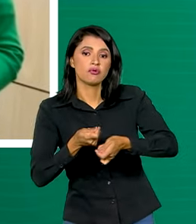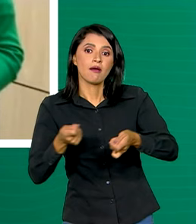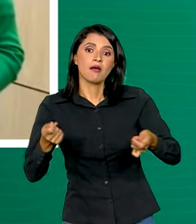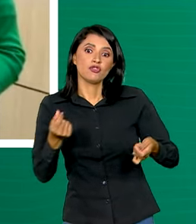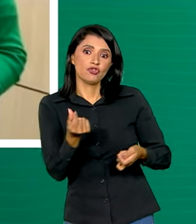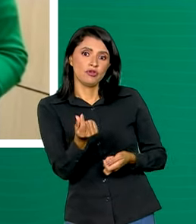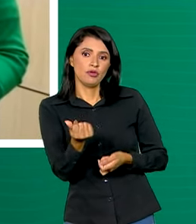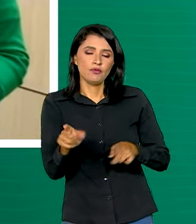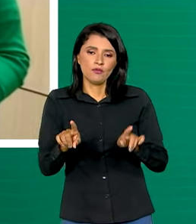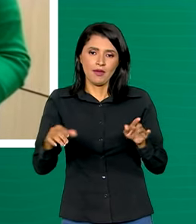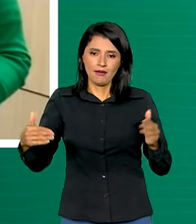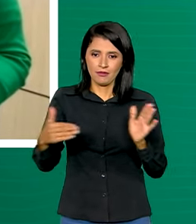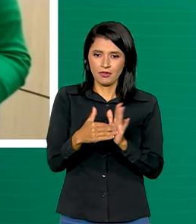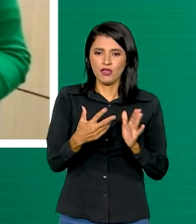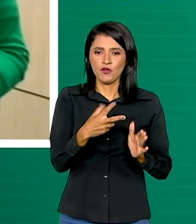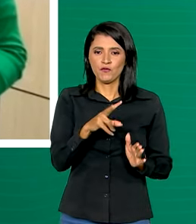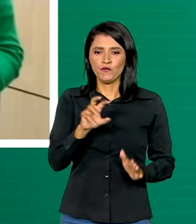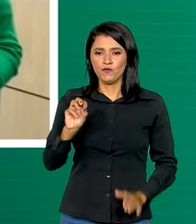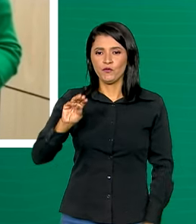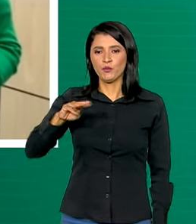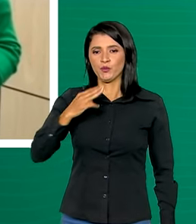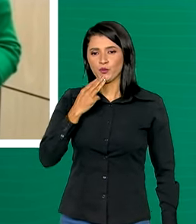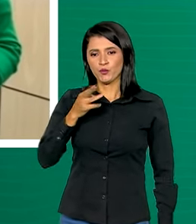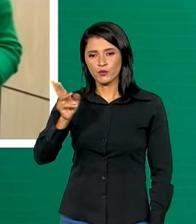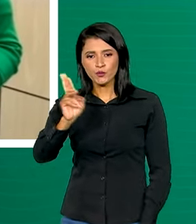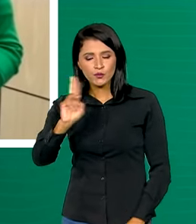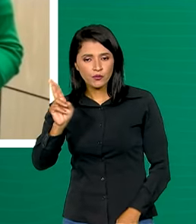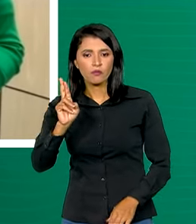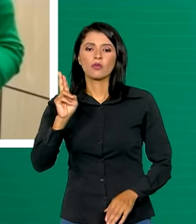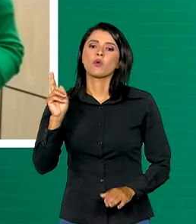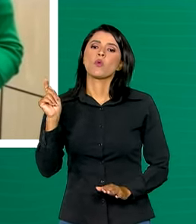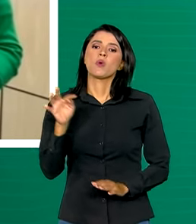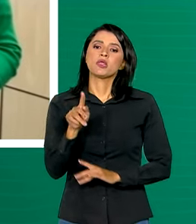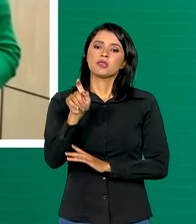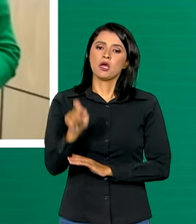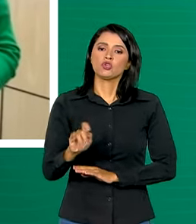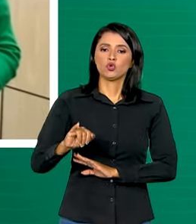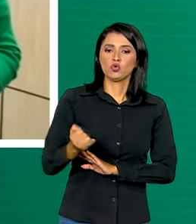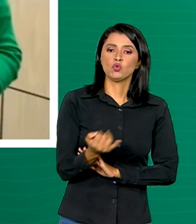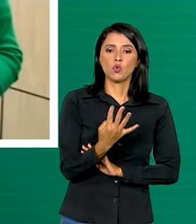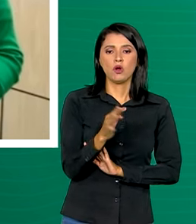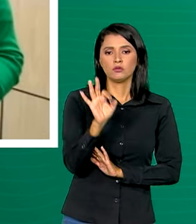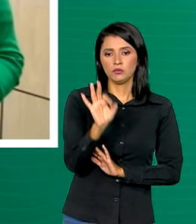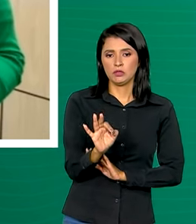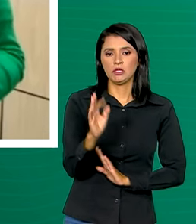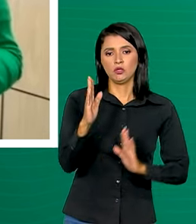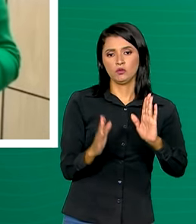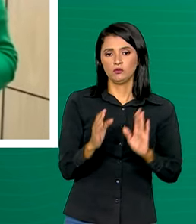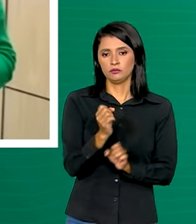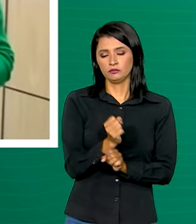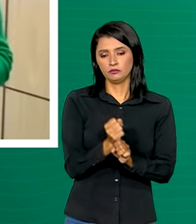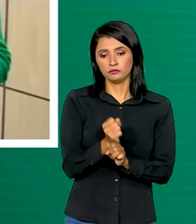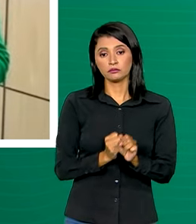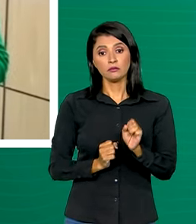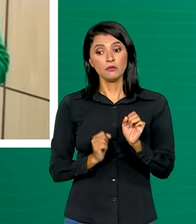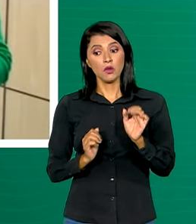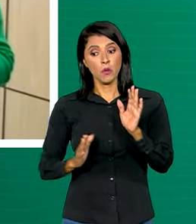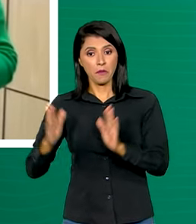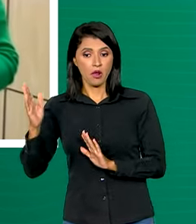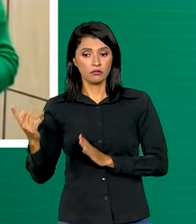limite de 20 milhões de reais, mediante uma taxa de juros de 4% ao ano e o prazo de